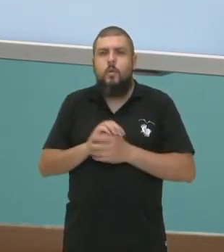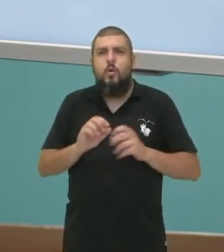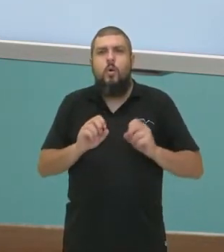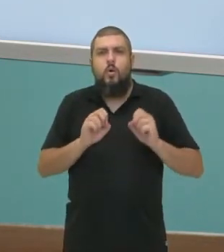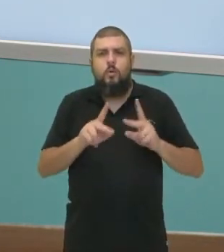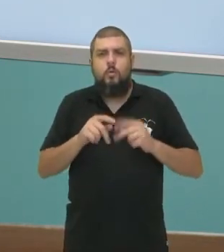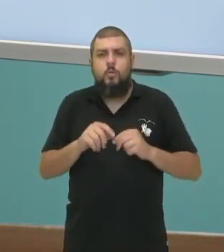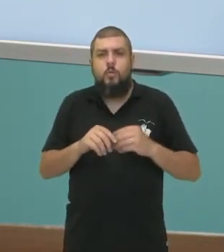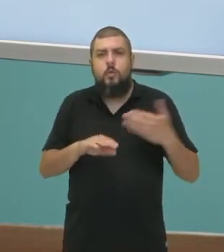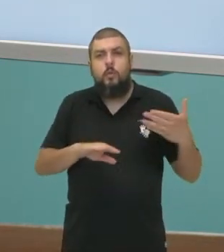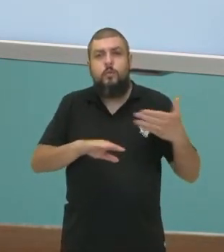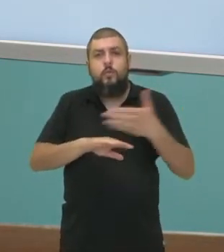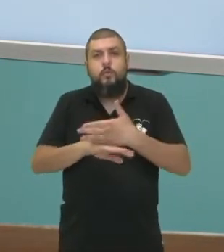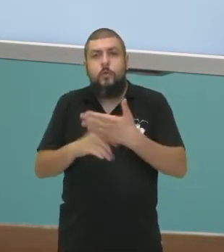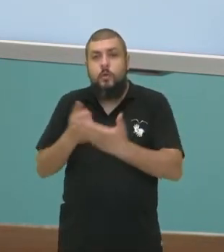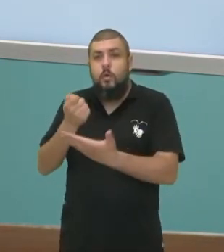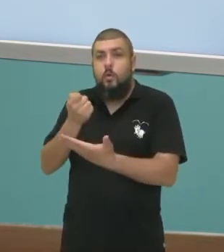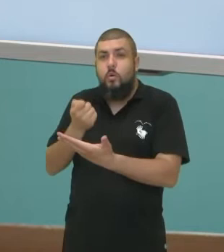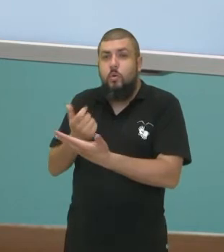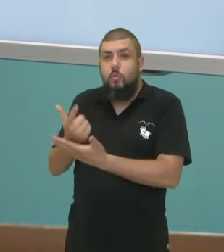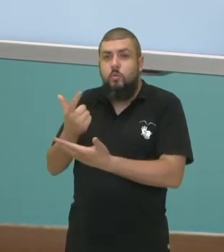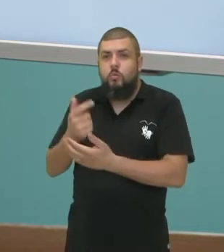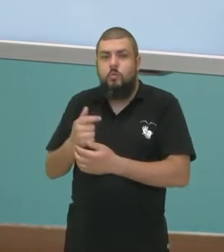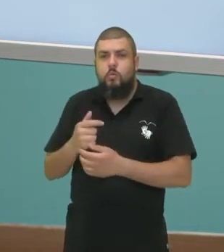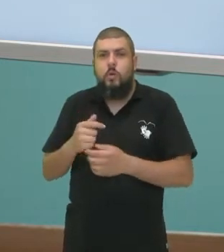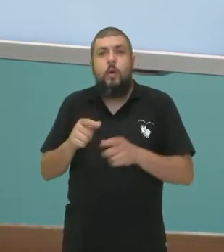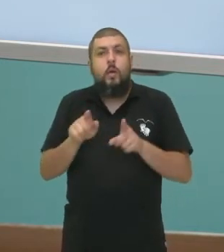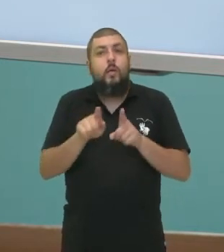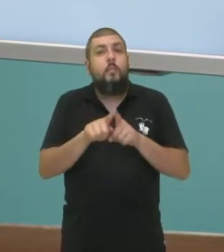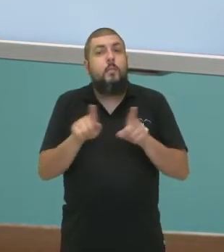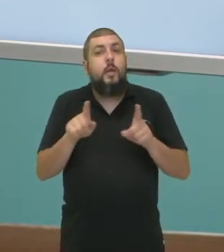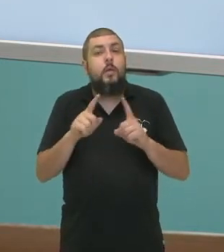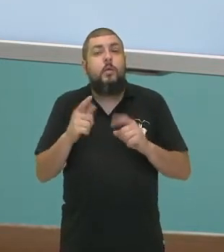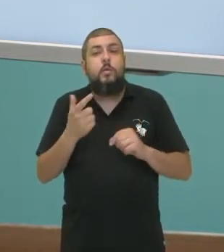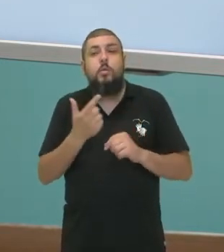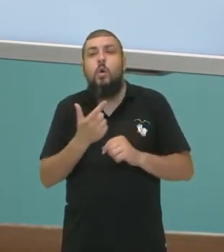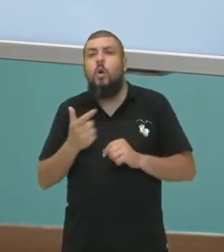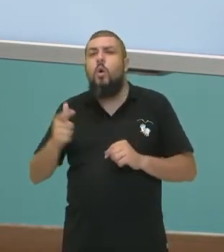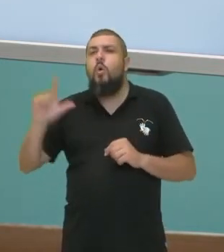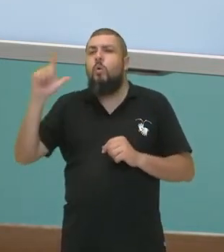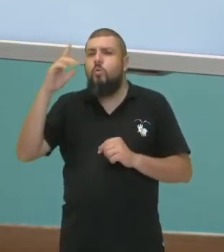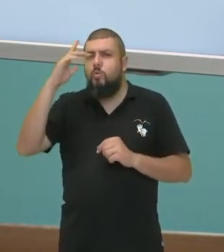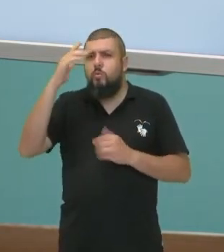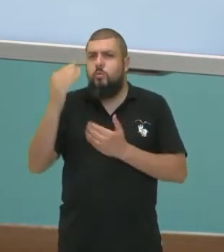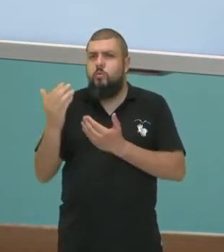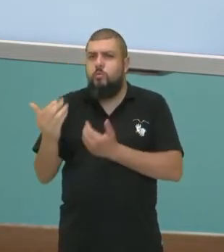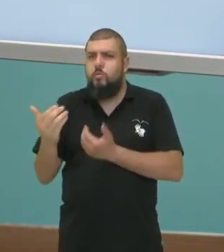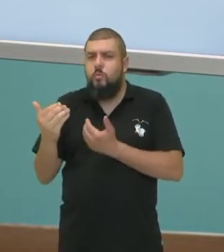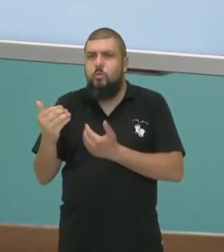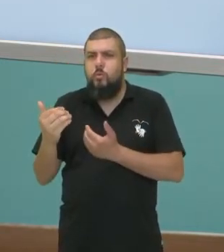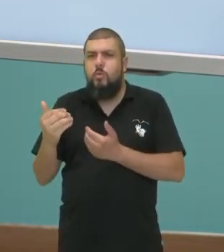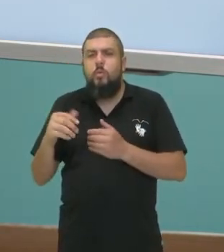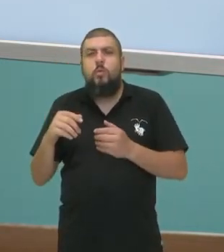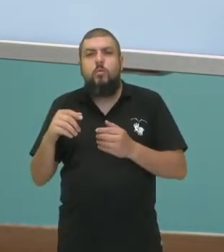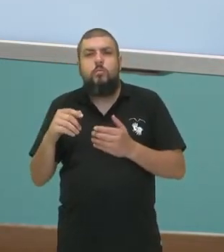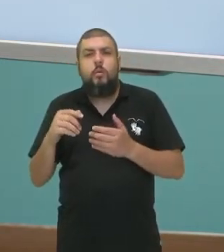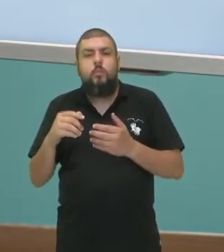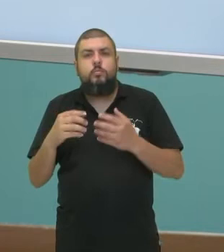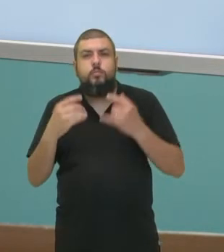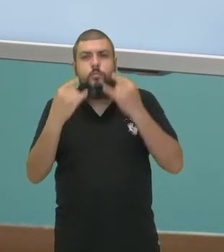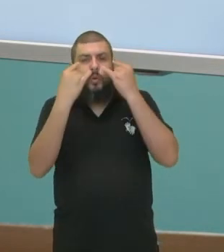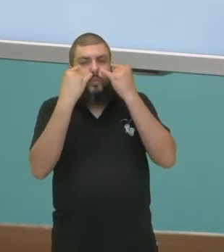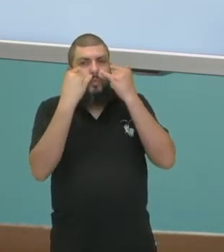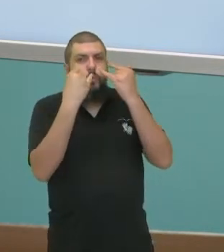outros que também são atraídos pelas marcas mais reconhecidas, mas elas não podem, essas pessoas